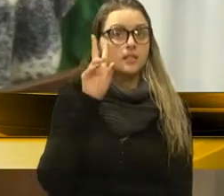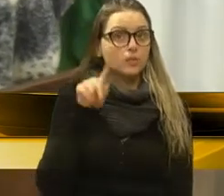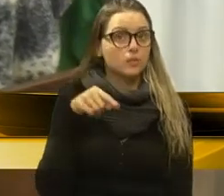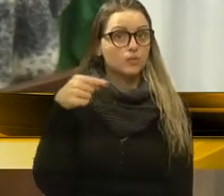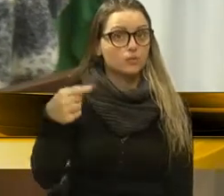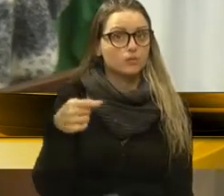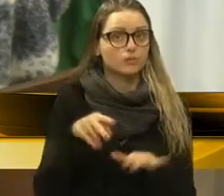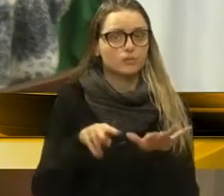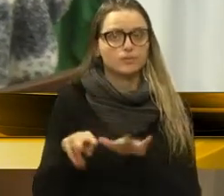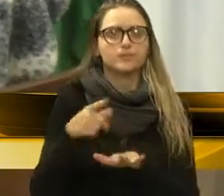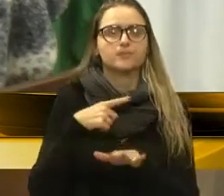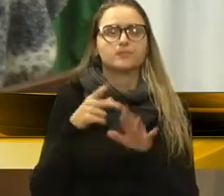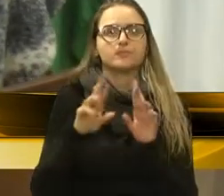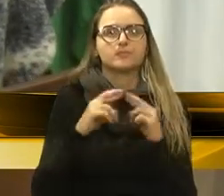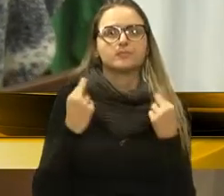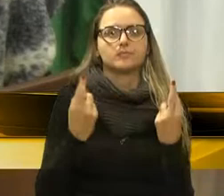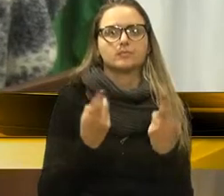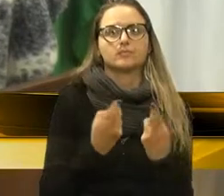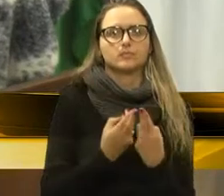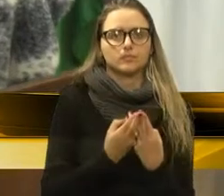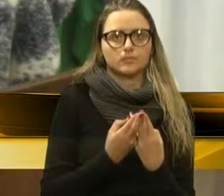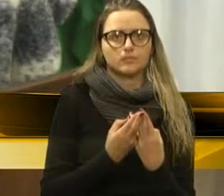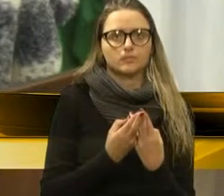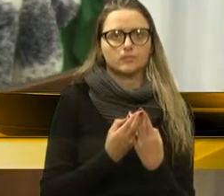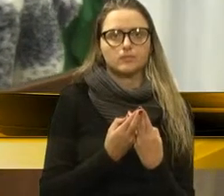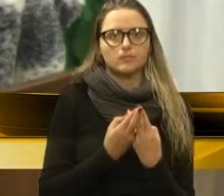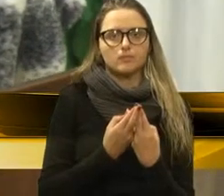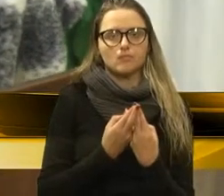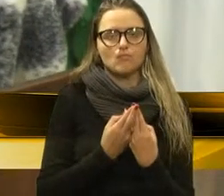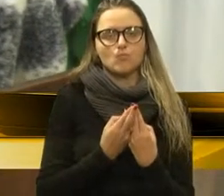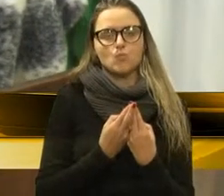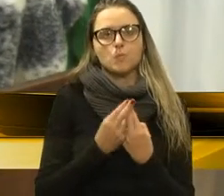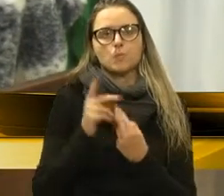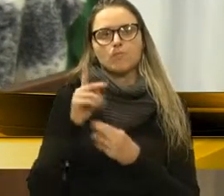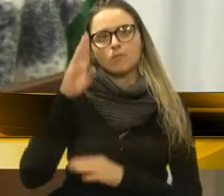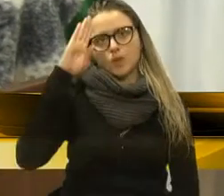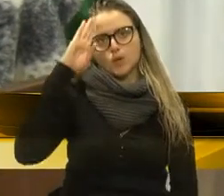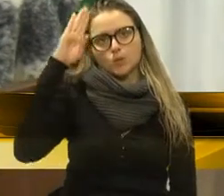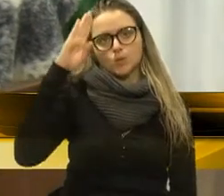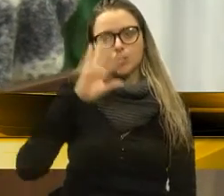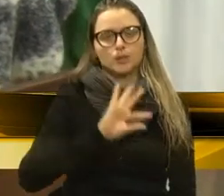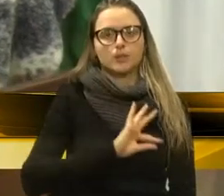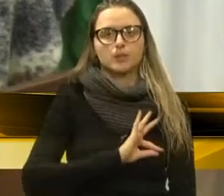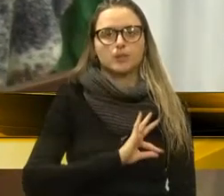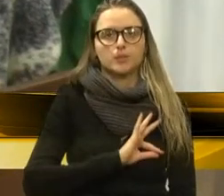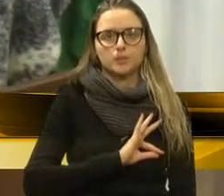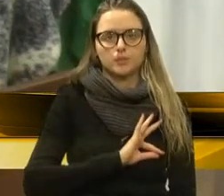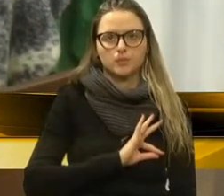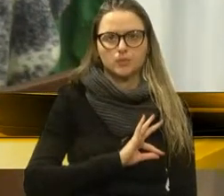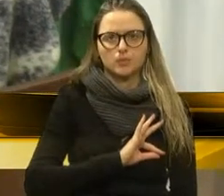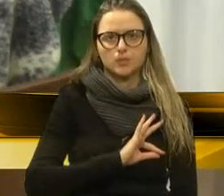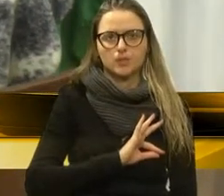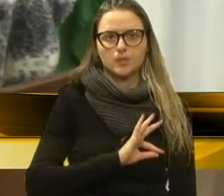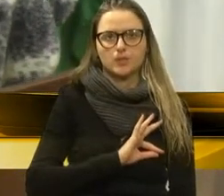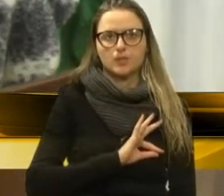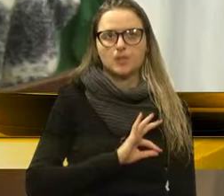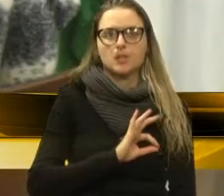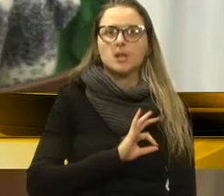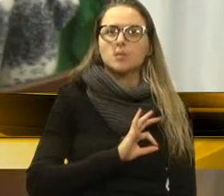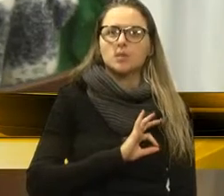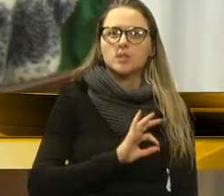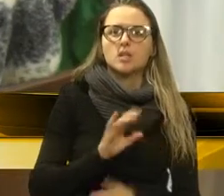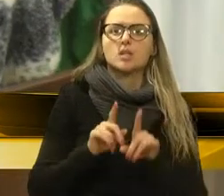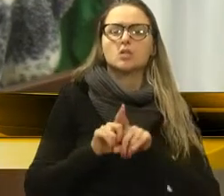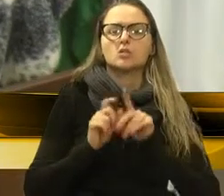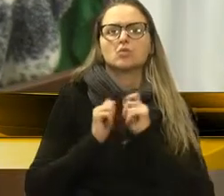então, a gente tem a reunião, vai ser no quartel da Brigada Militar, aonde, junto com